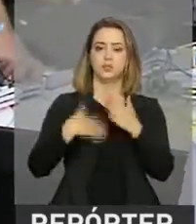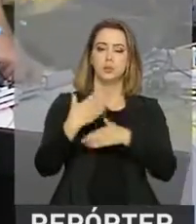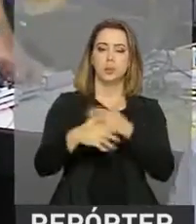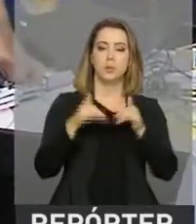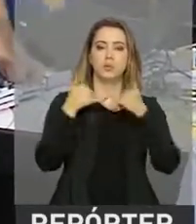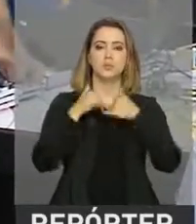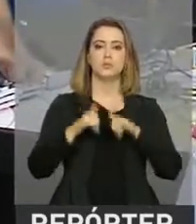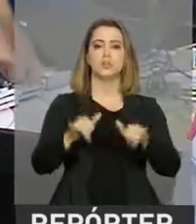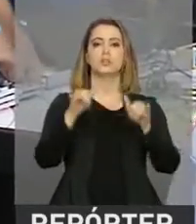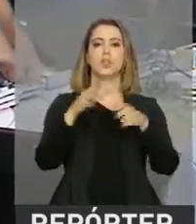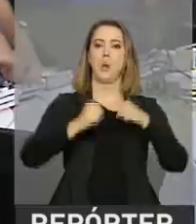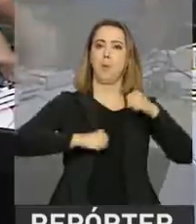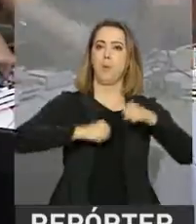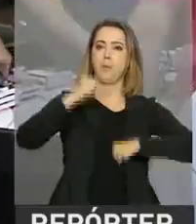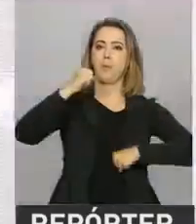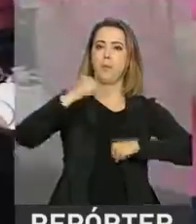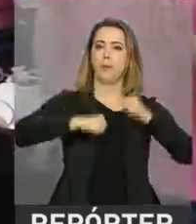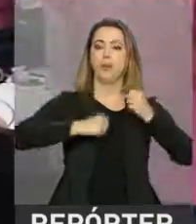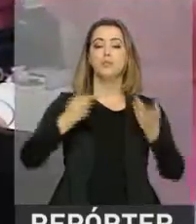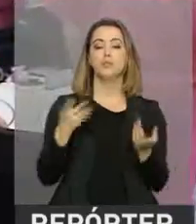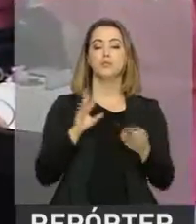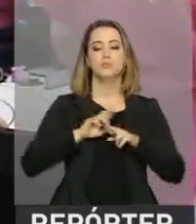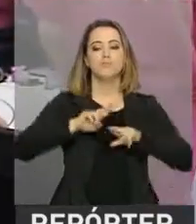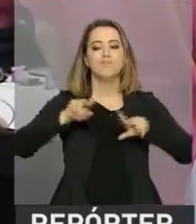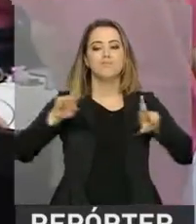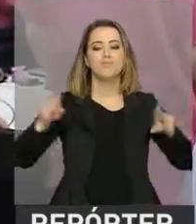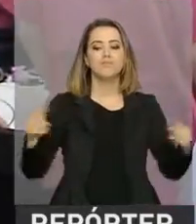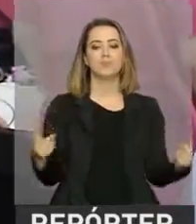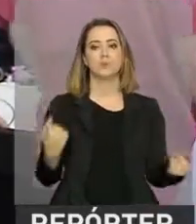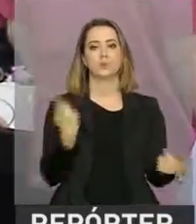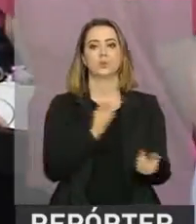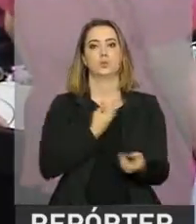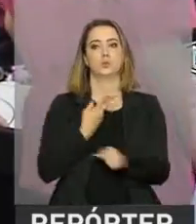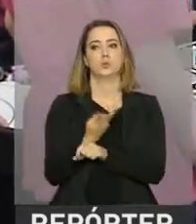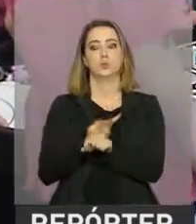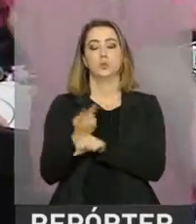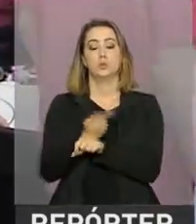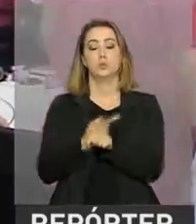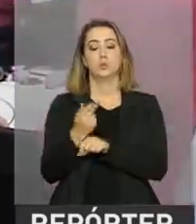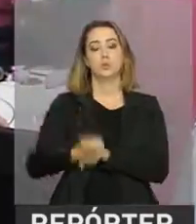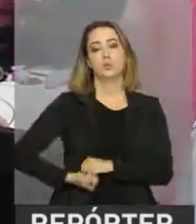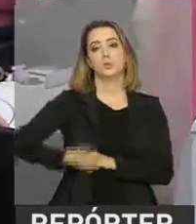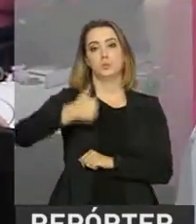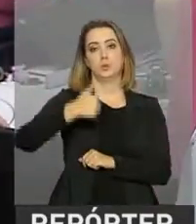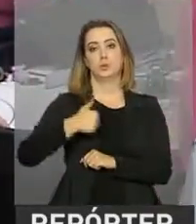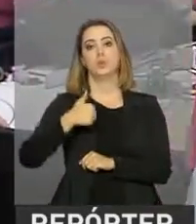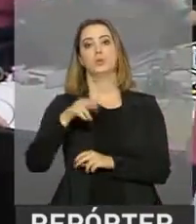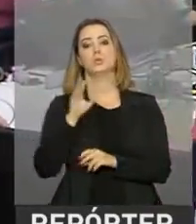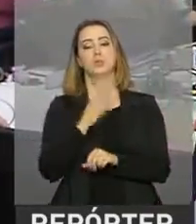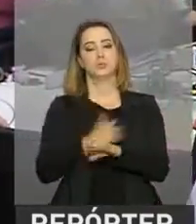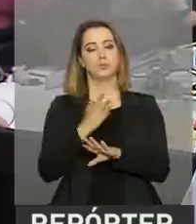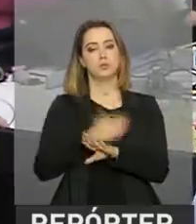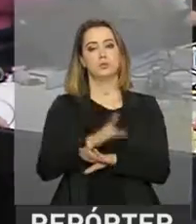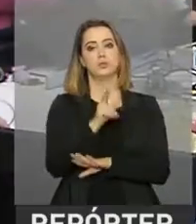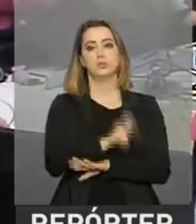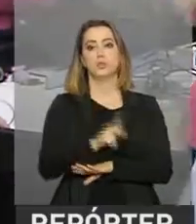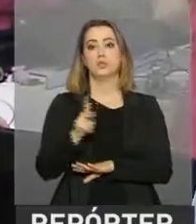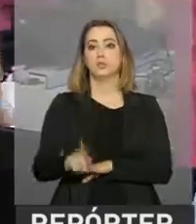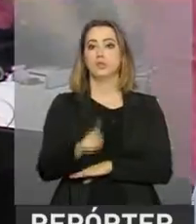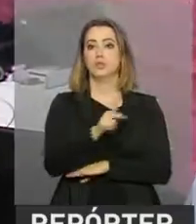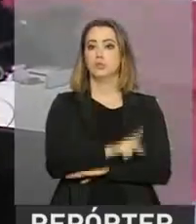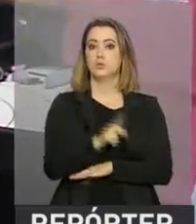da força tudo isso aí e aí cabe depois a gente procurar se aperfeiçoar capacitar os professores pra encontrar